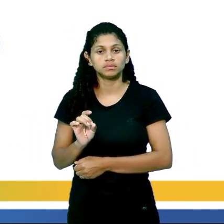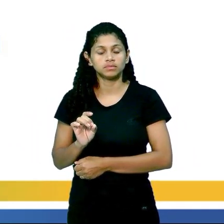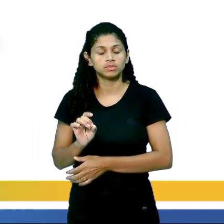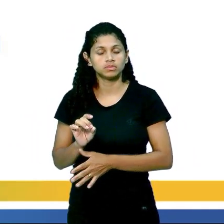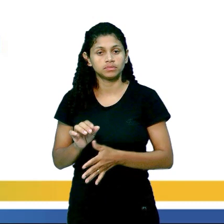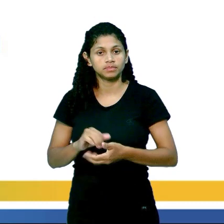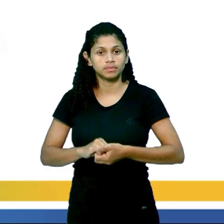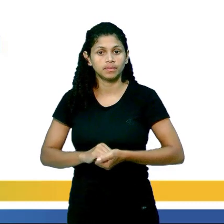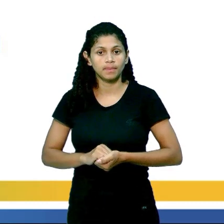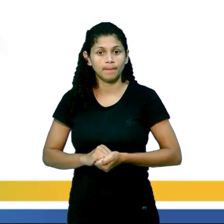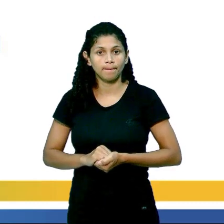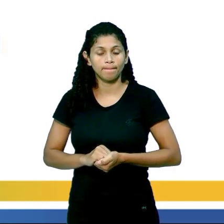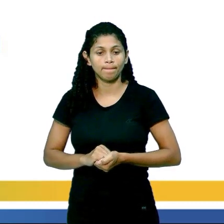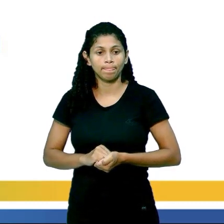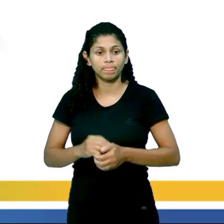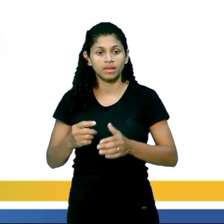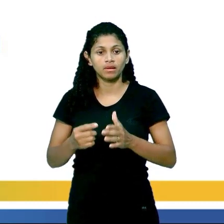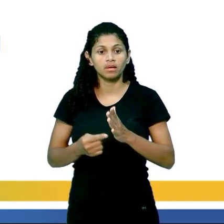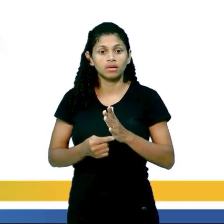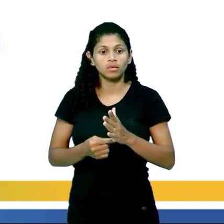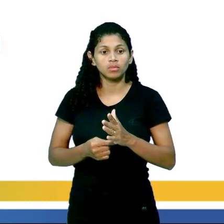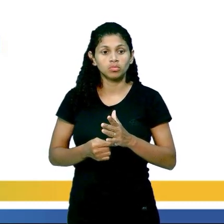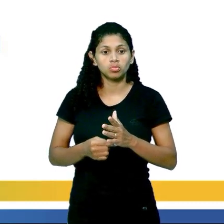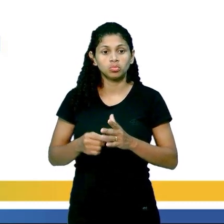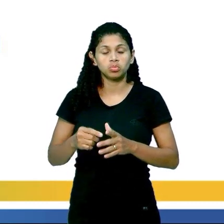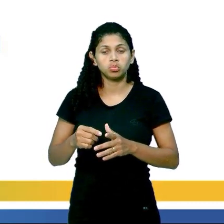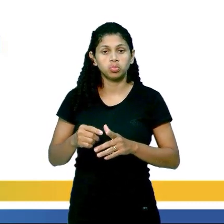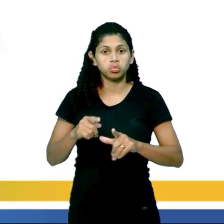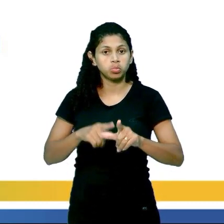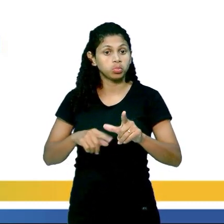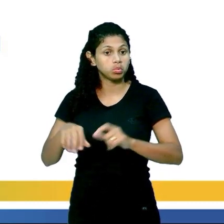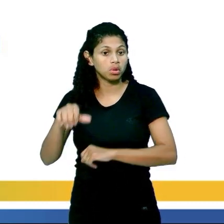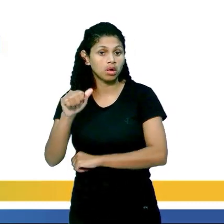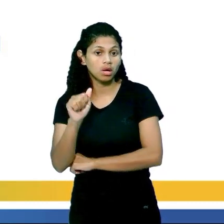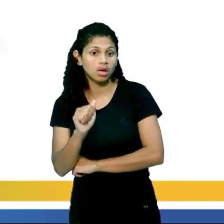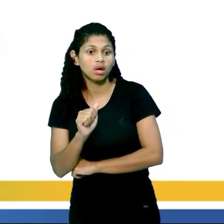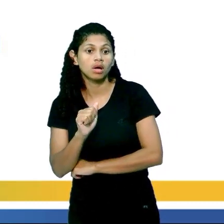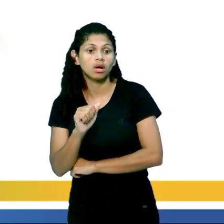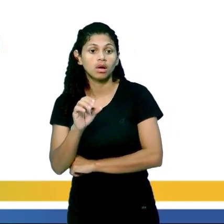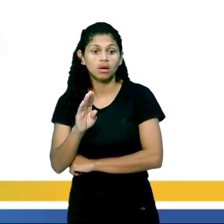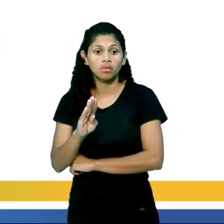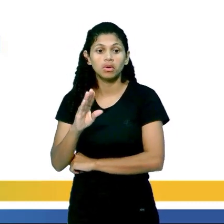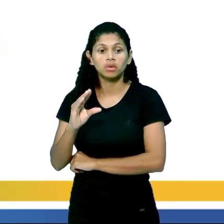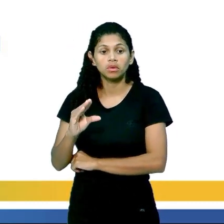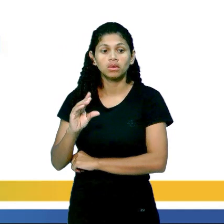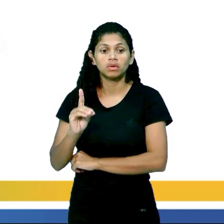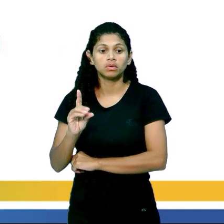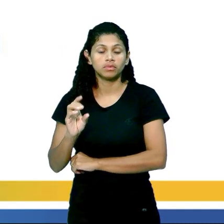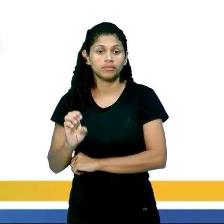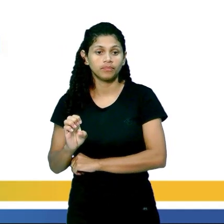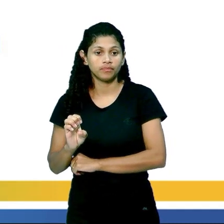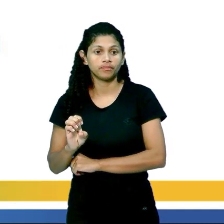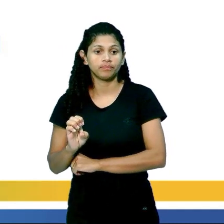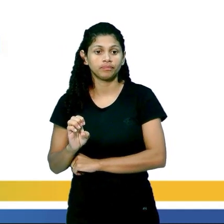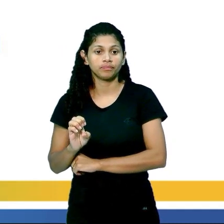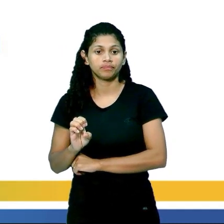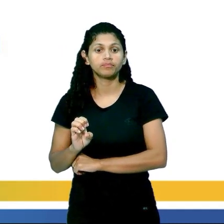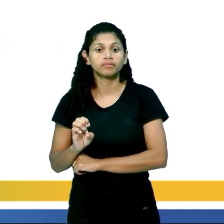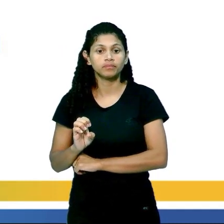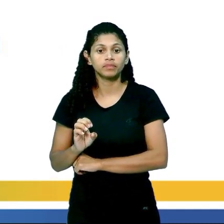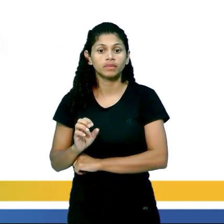singularidade. Sendo a primeira, segundo termo equivalente ao dobro do primeiro. Na letra B, o A1